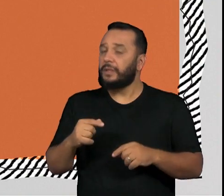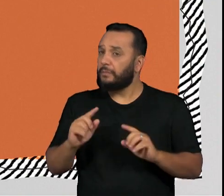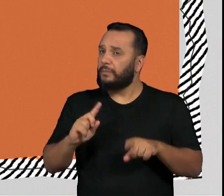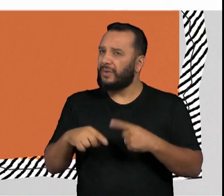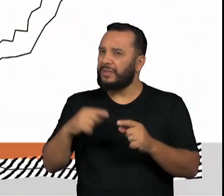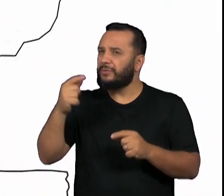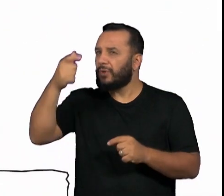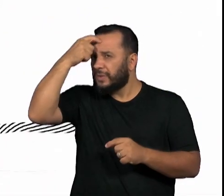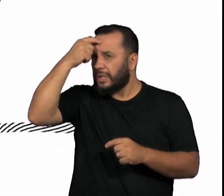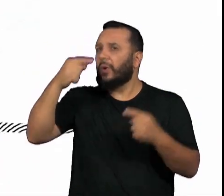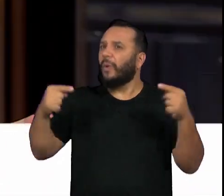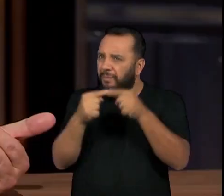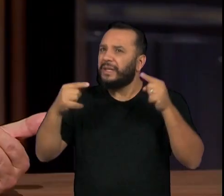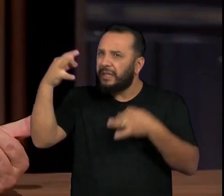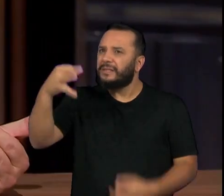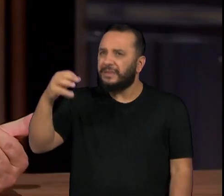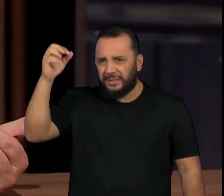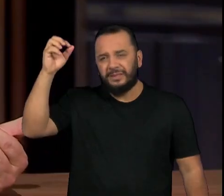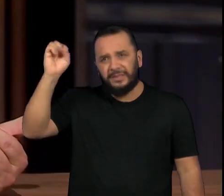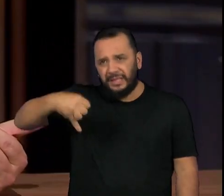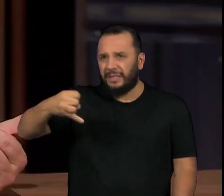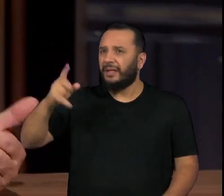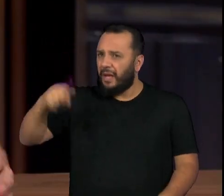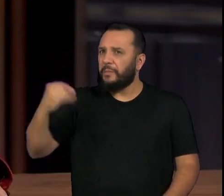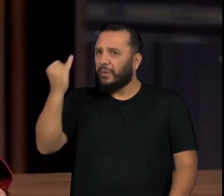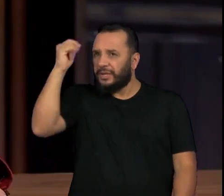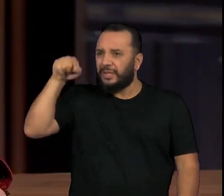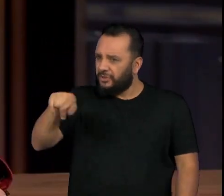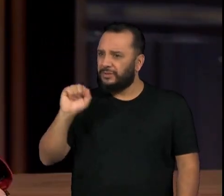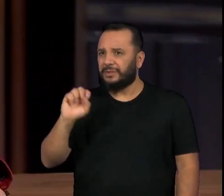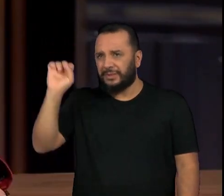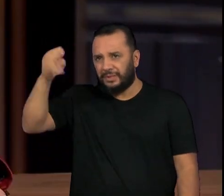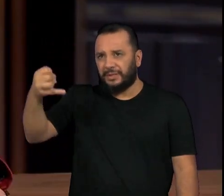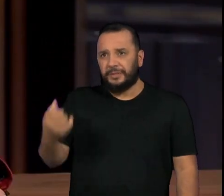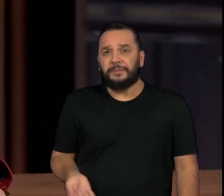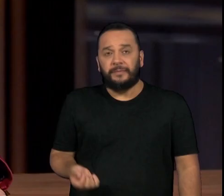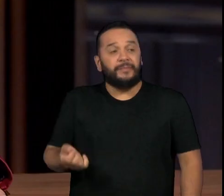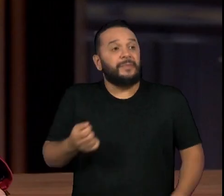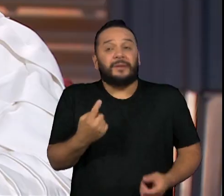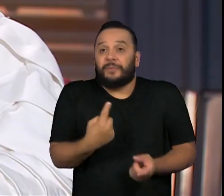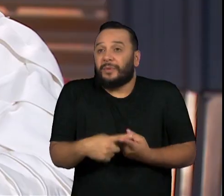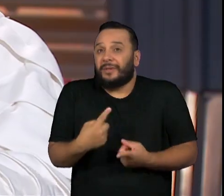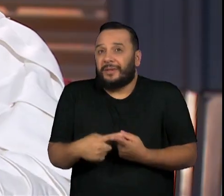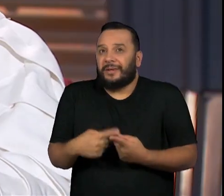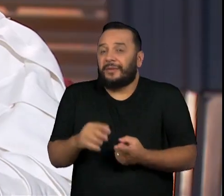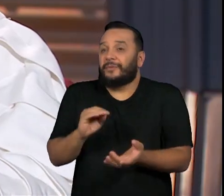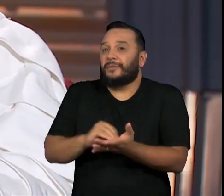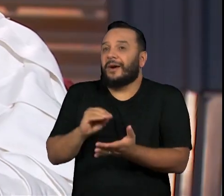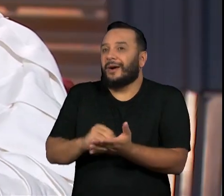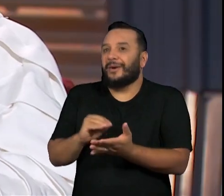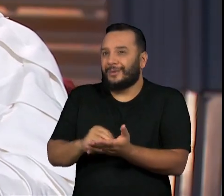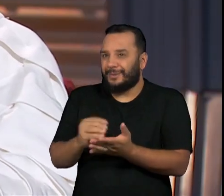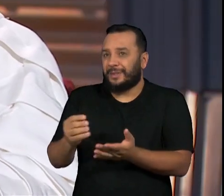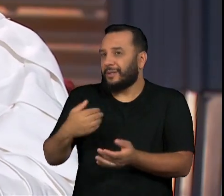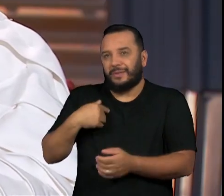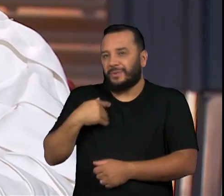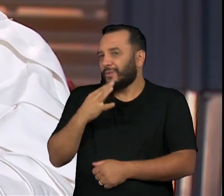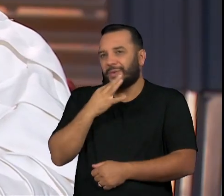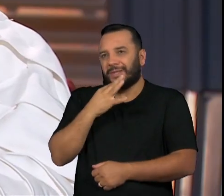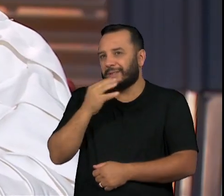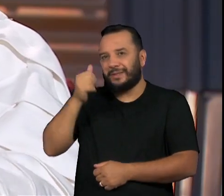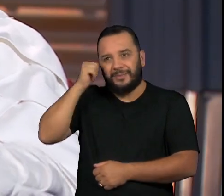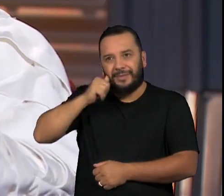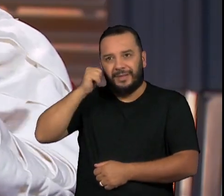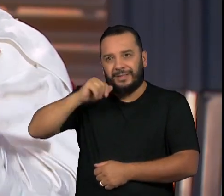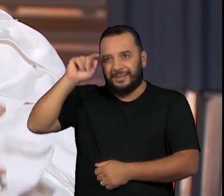você não se enxergava com aquela importância, né? Exato. Pela ausência de espelhos, né? Sim. Eu não conhecia isso, mulheres negras,